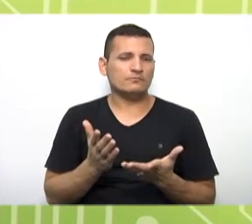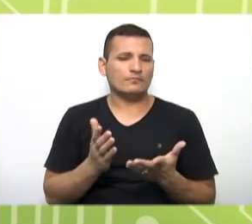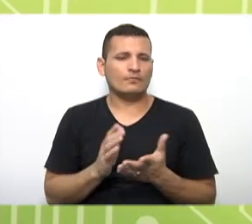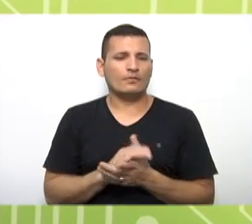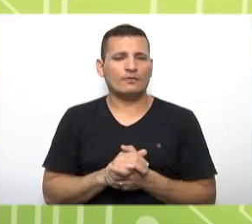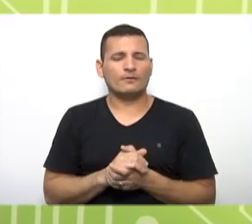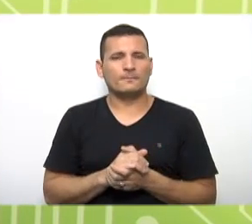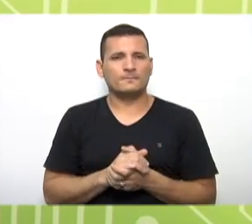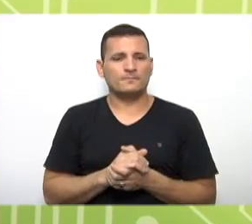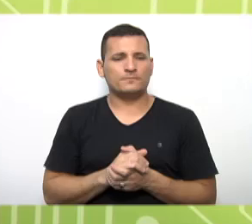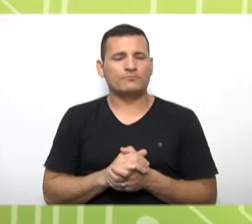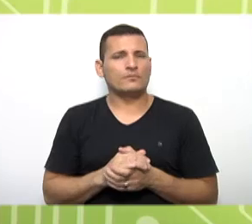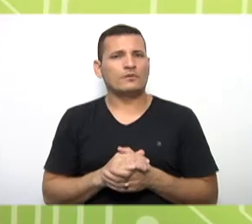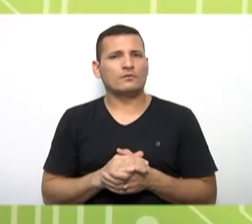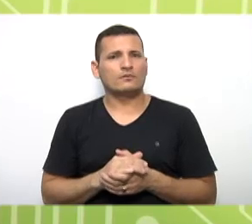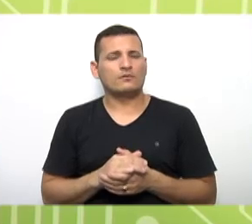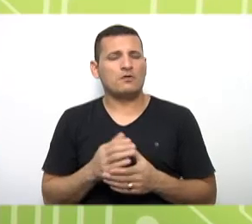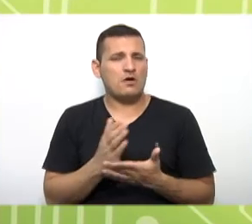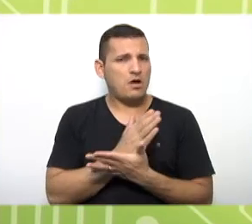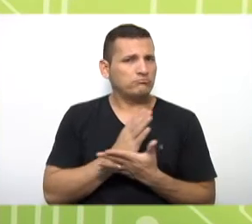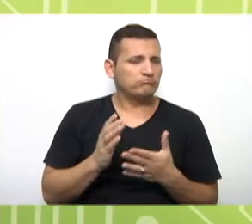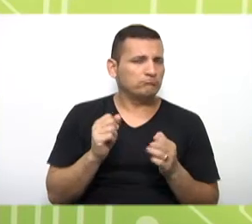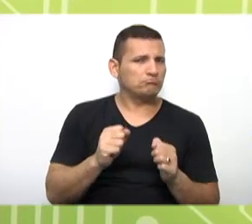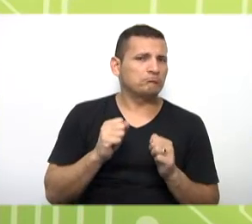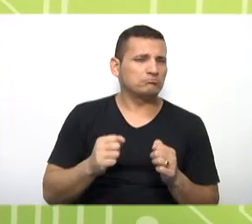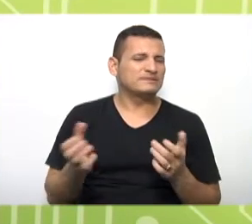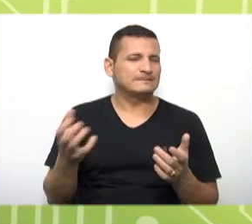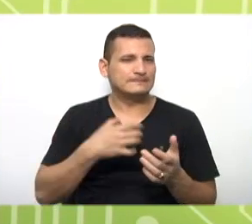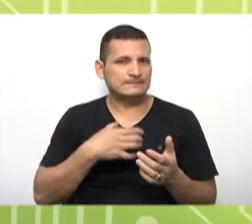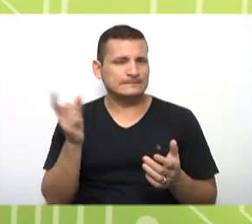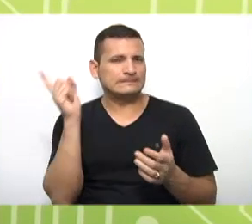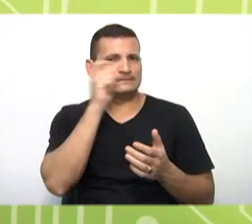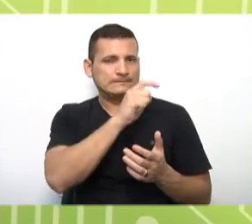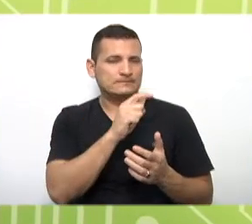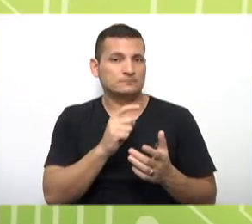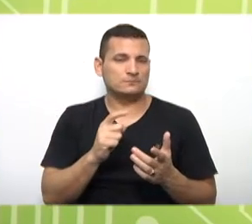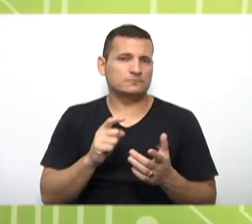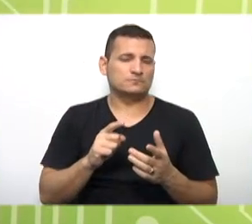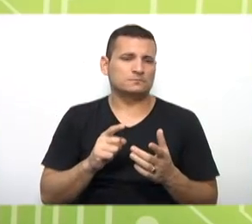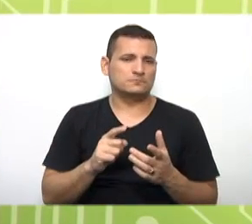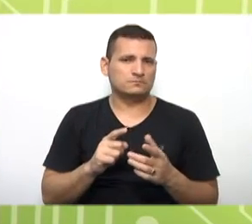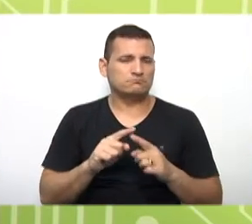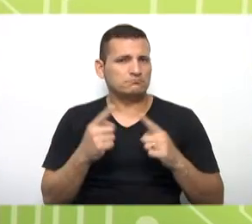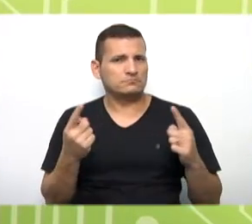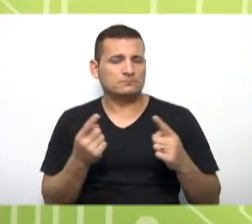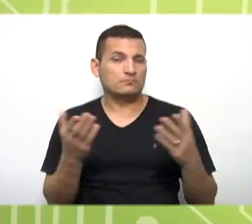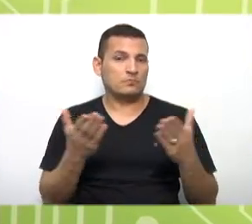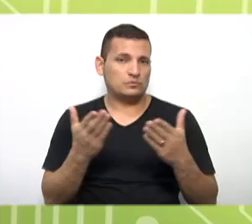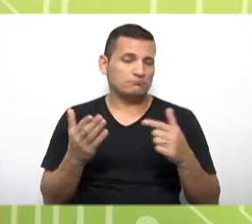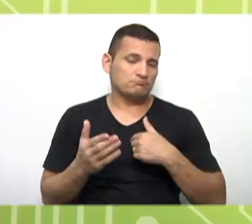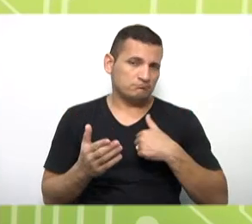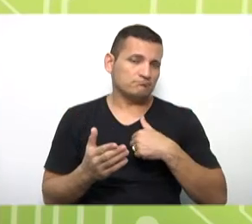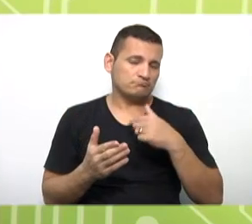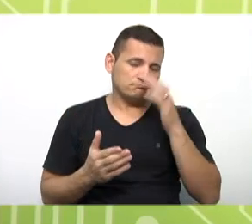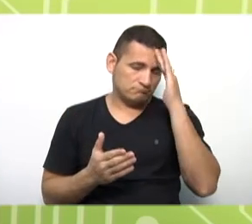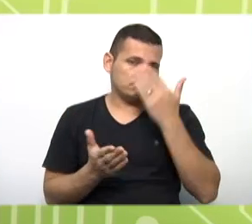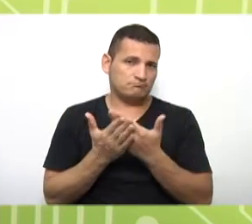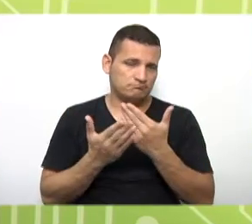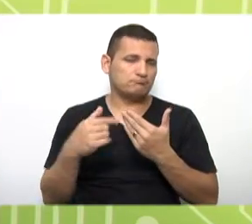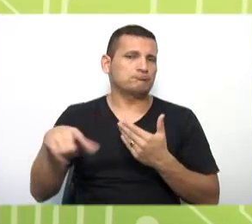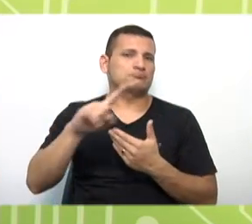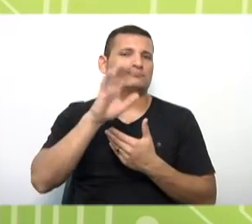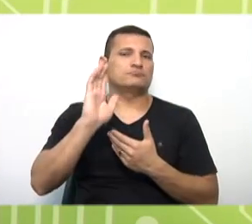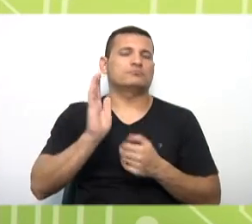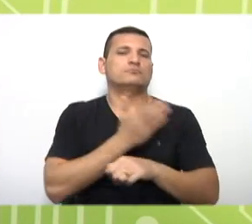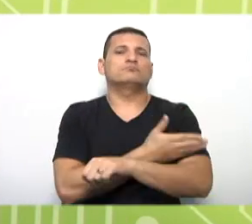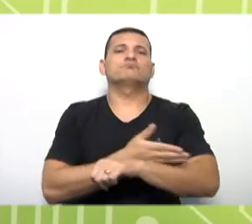ter sentido essa mudança como uma dificuldade, mas hoje eu creio que vocês já estão acostumados